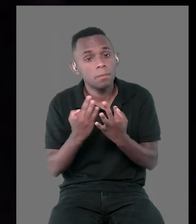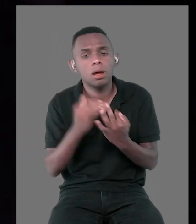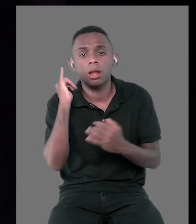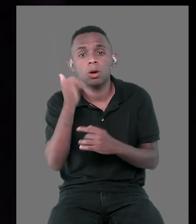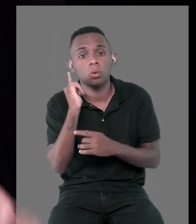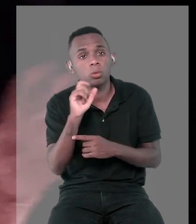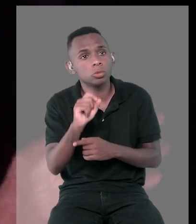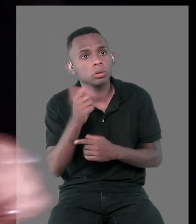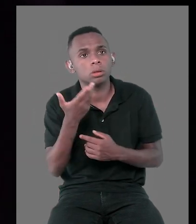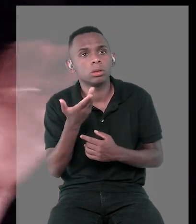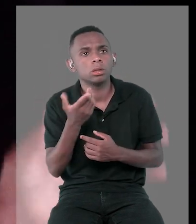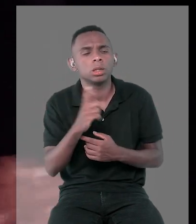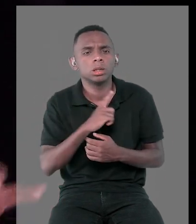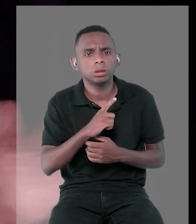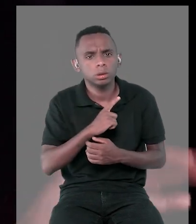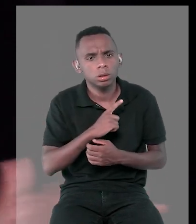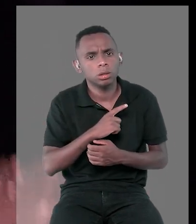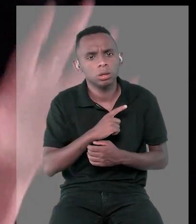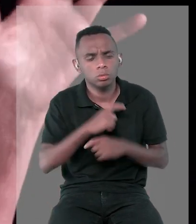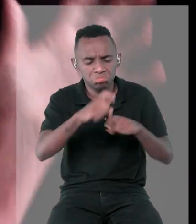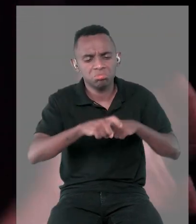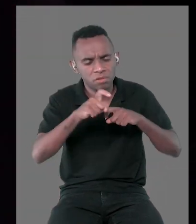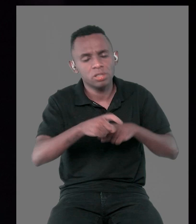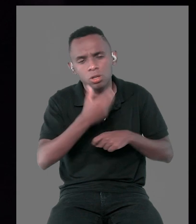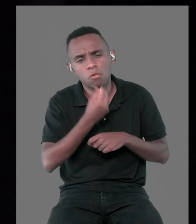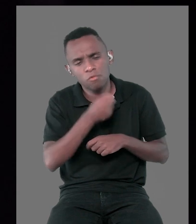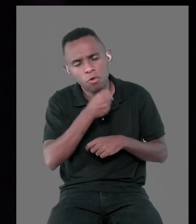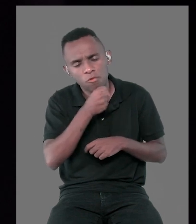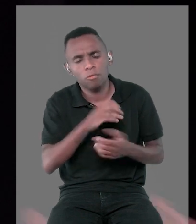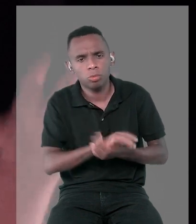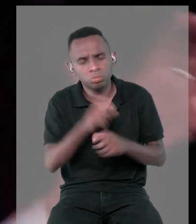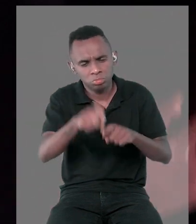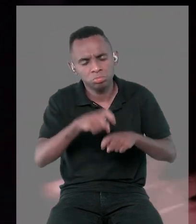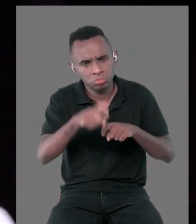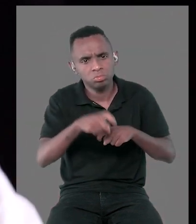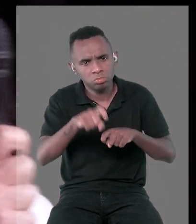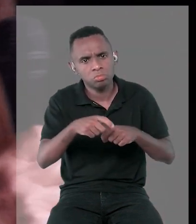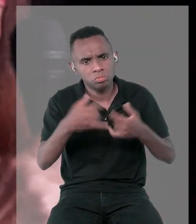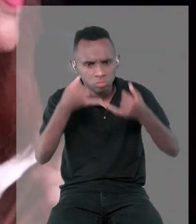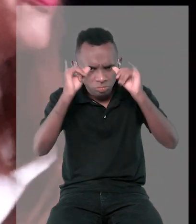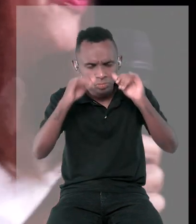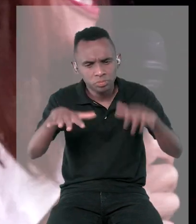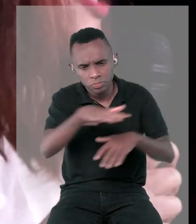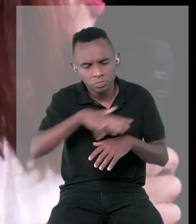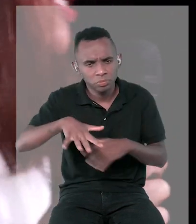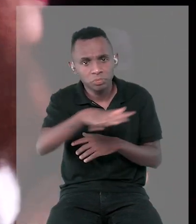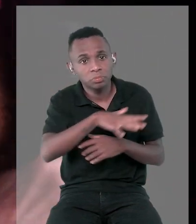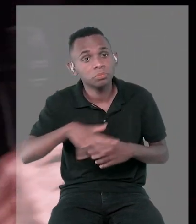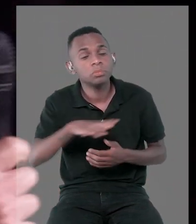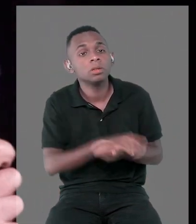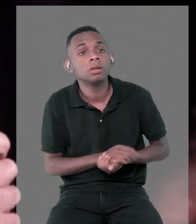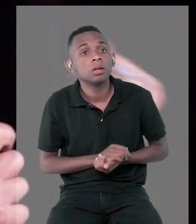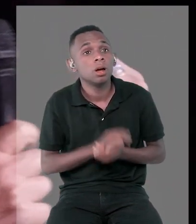que o avô lá tinha uma chácara, né? Uma pequena propriedade